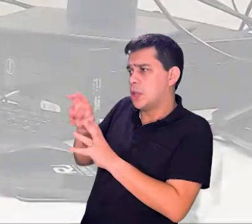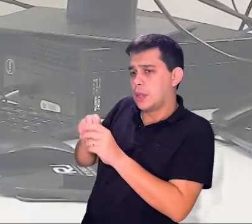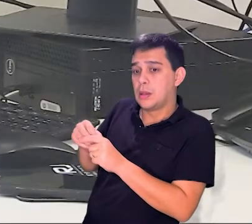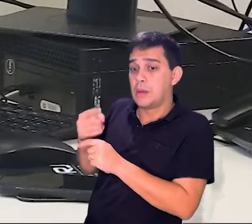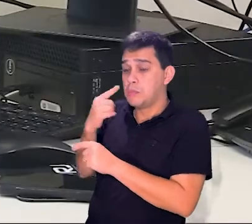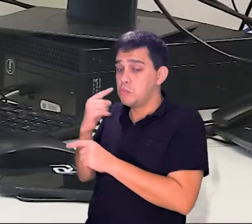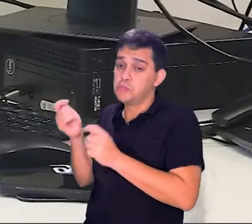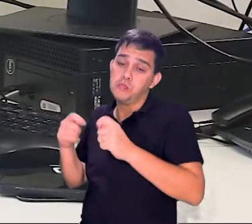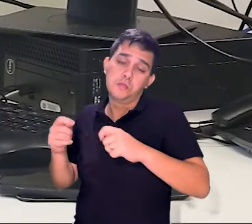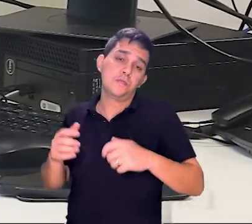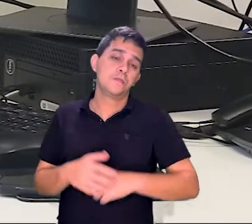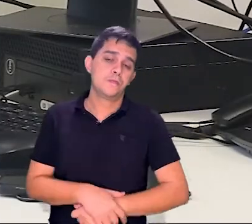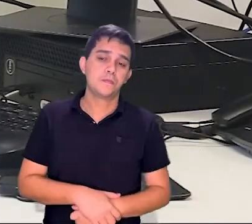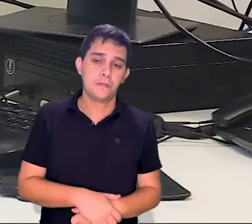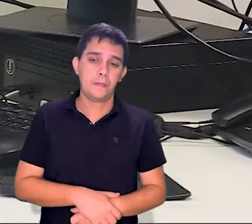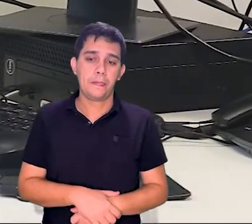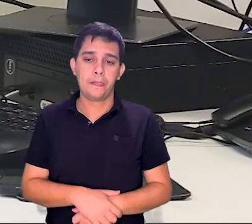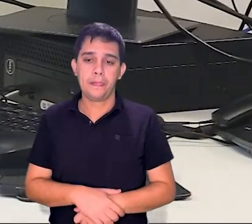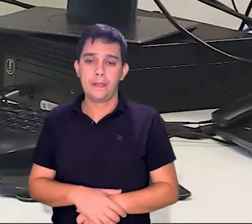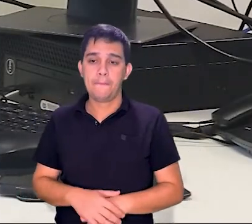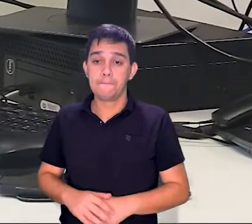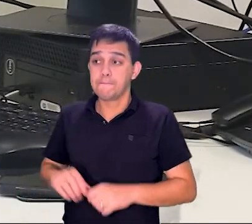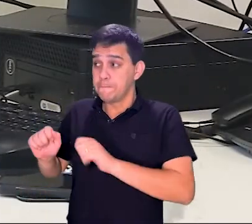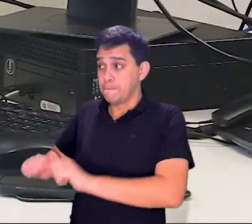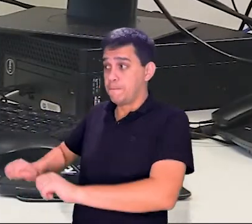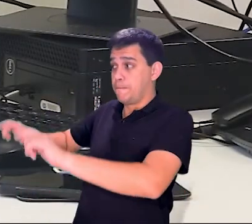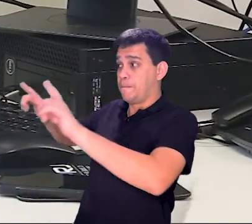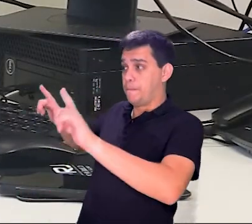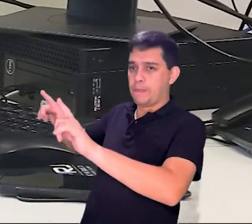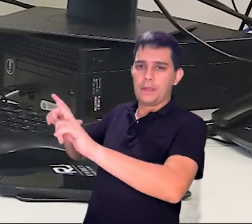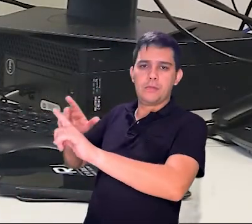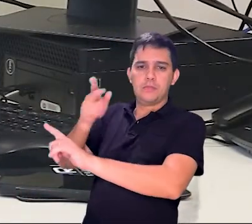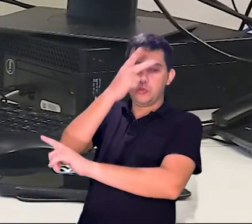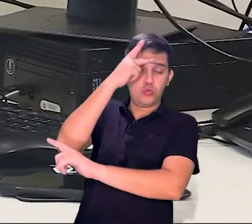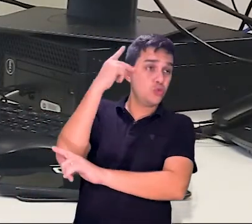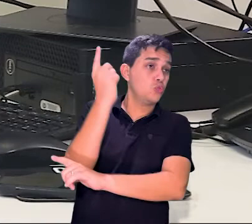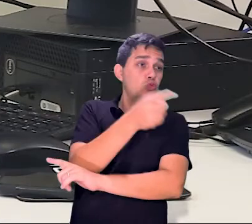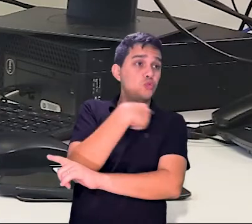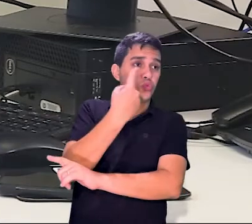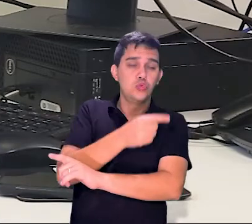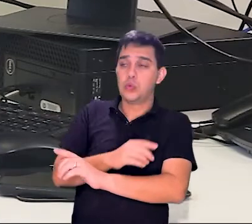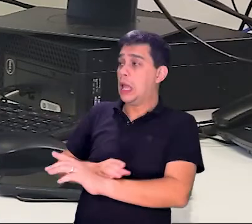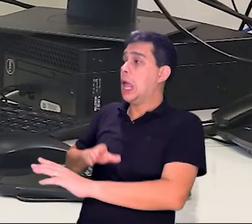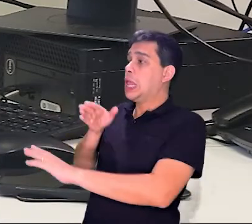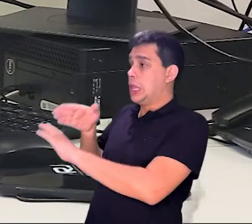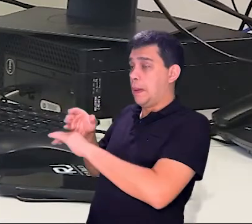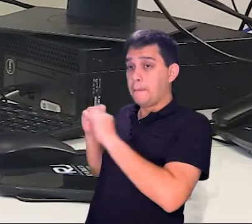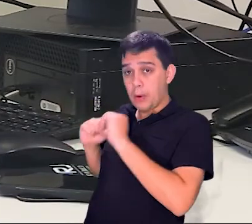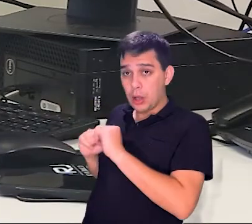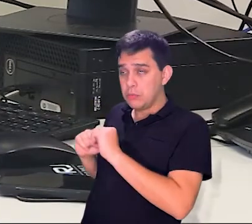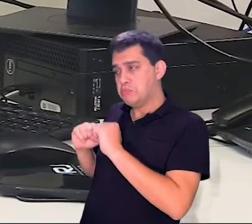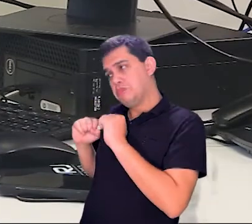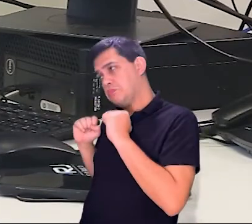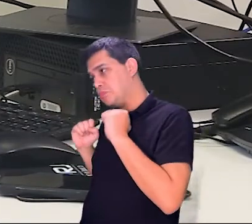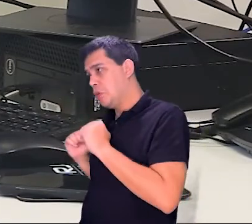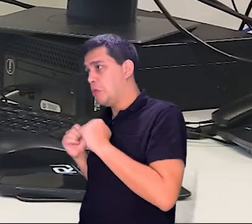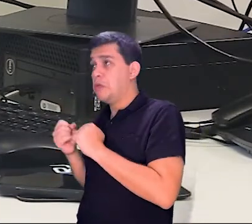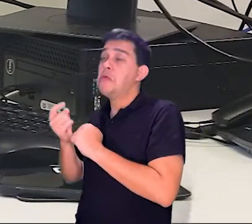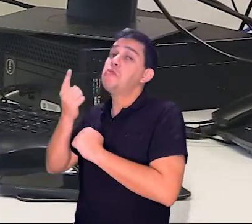instituições. Em relação ao acesso público à plataforma, a gente já vem conversando com a